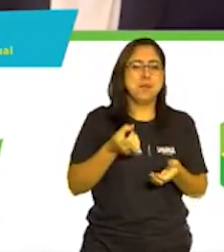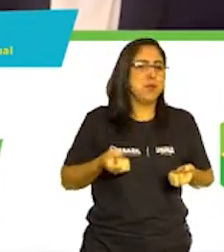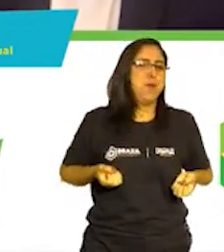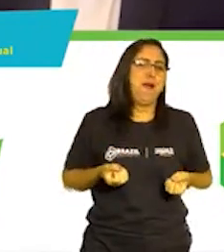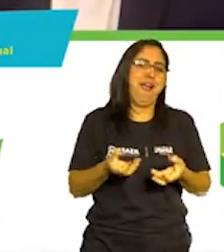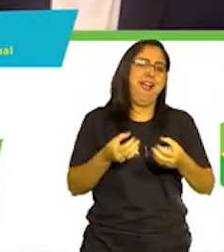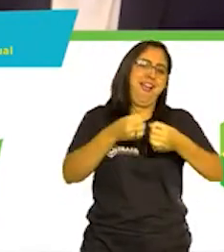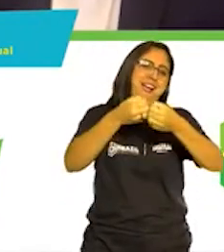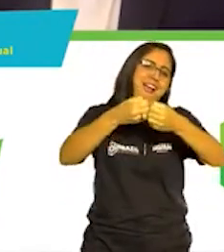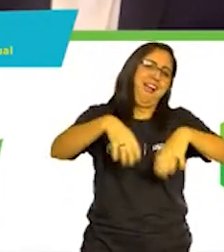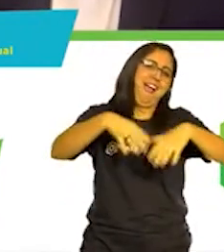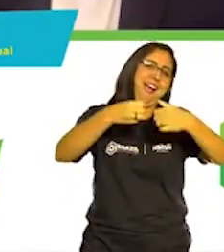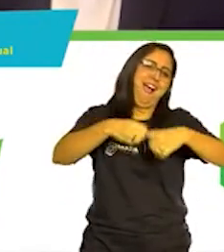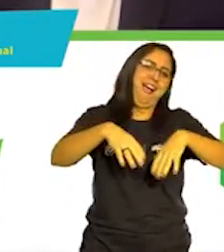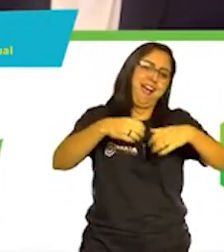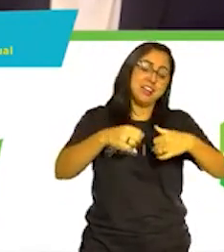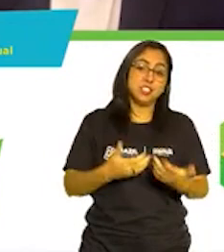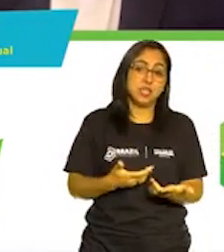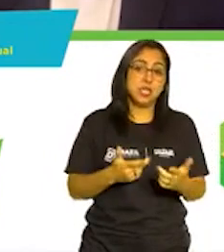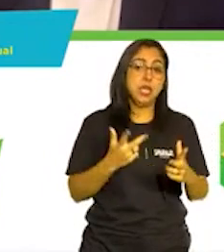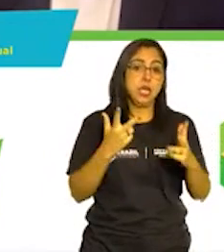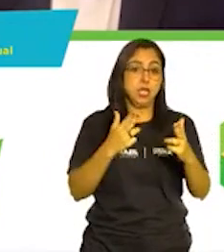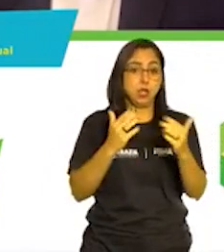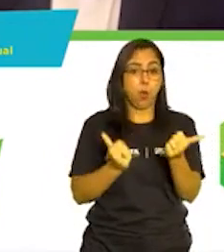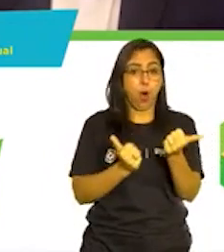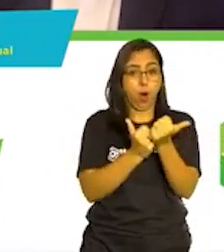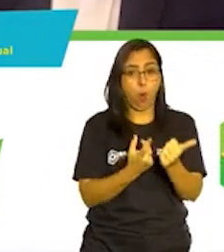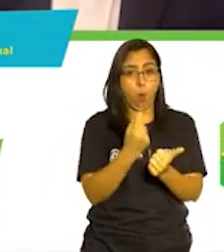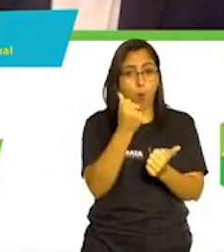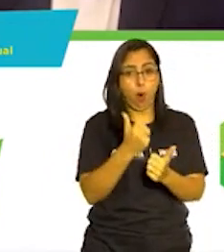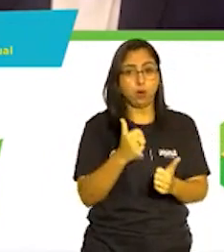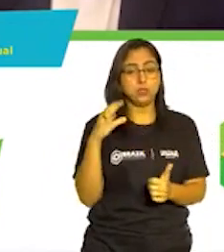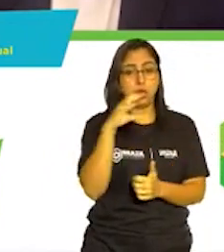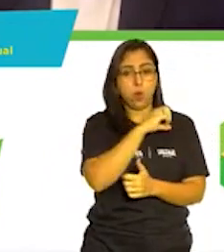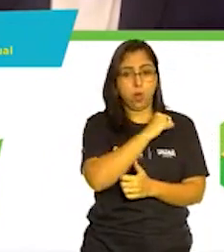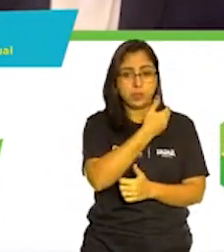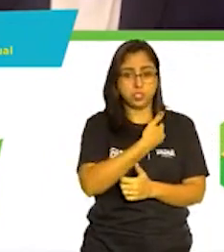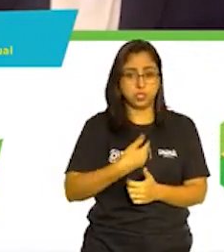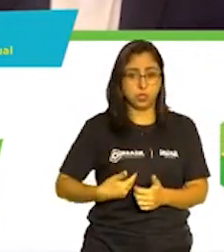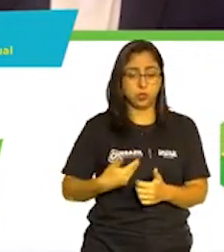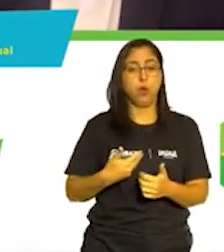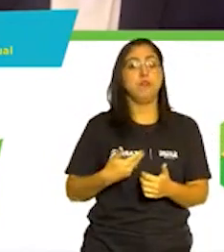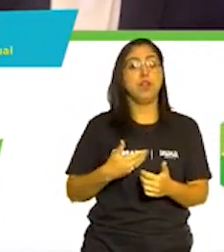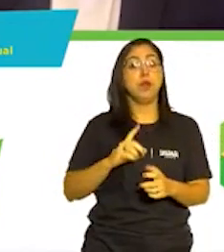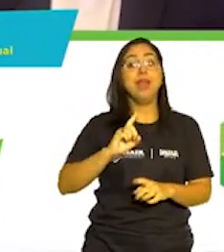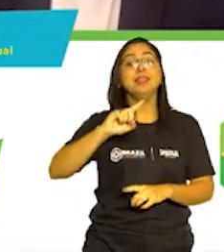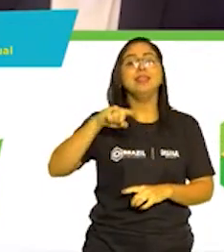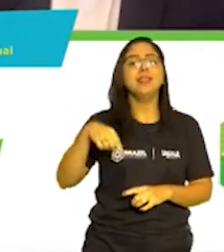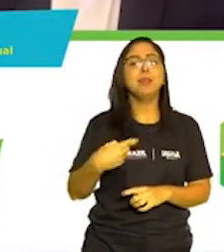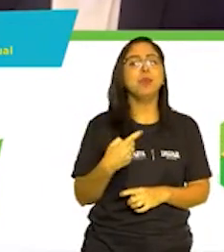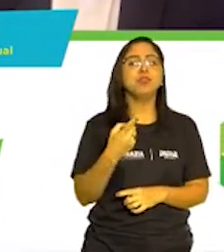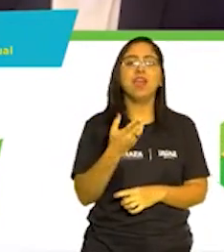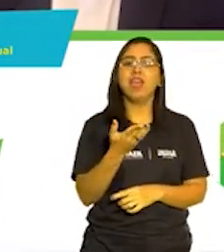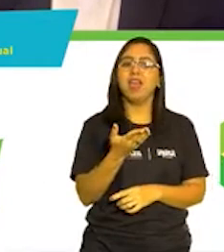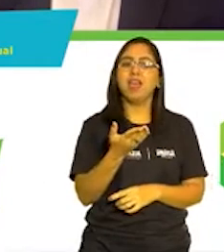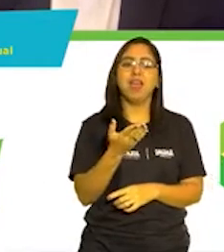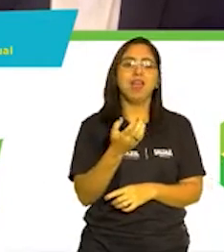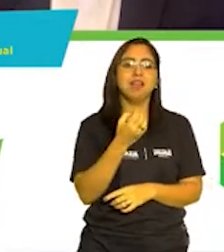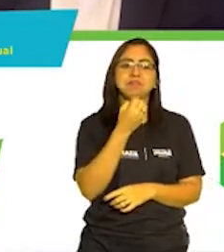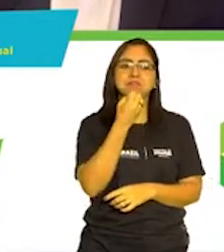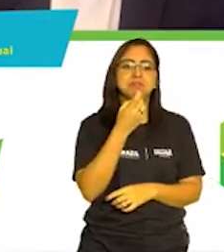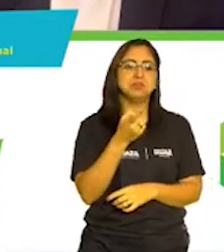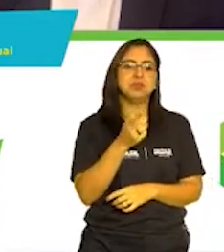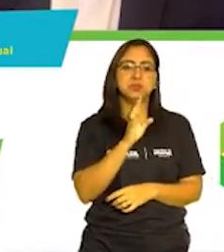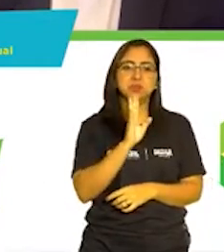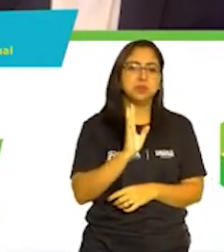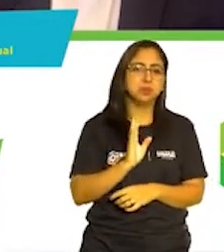auxílio emergencial, para depois ver se funcionou ou não funcionou. E eu acho que, se a gente usasse